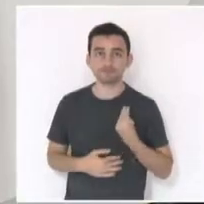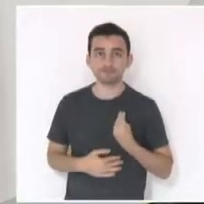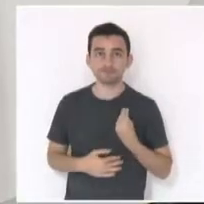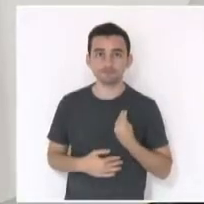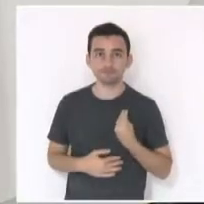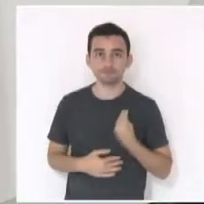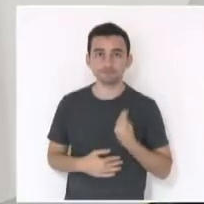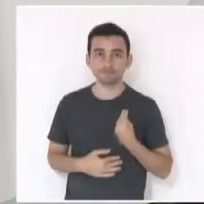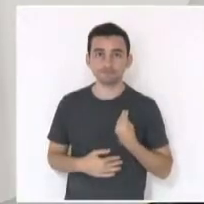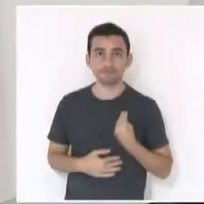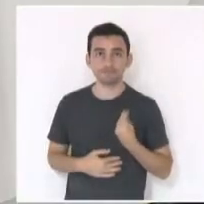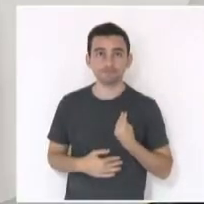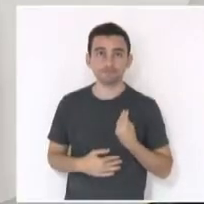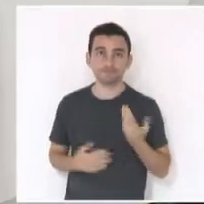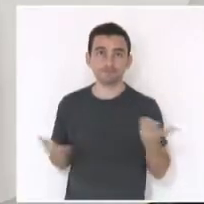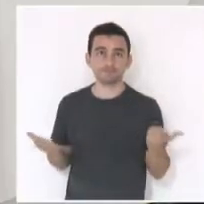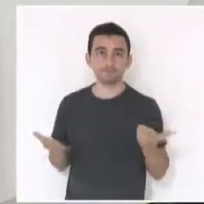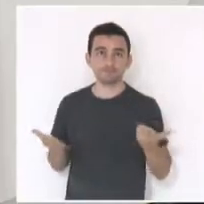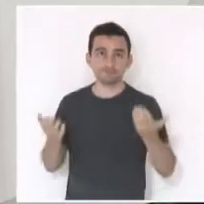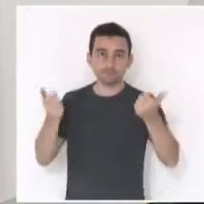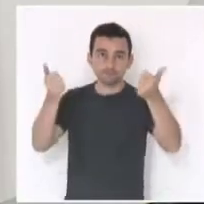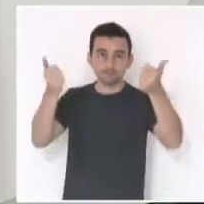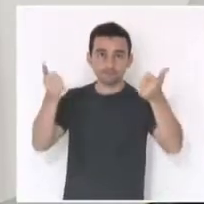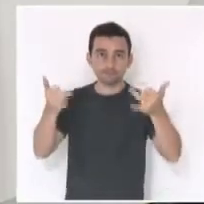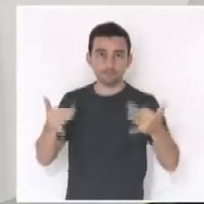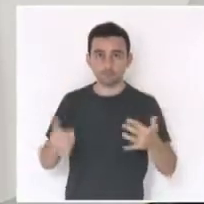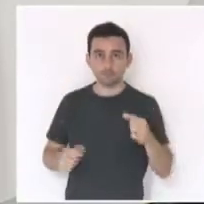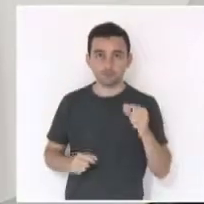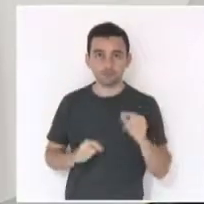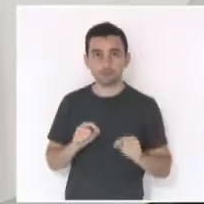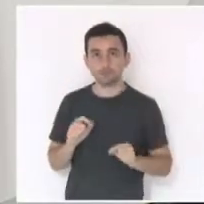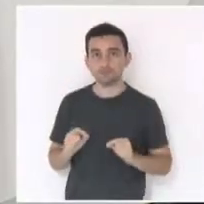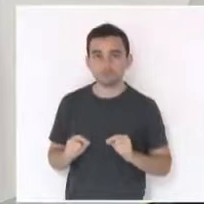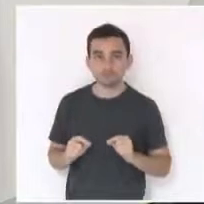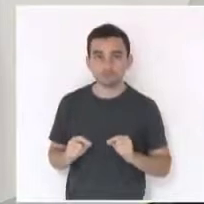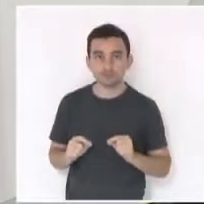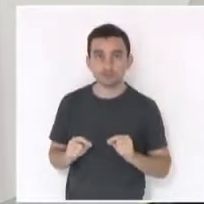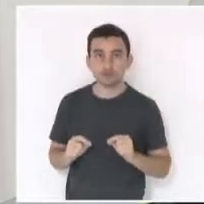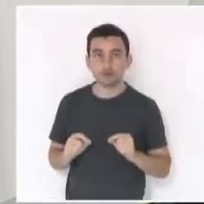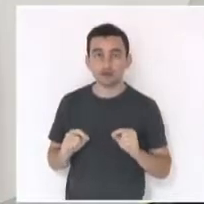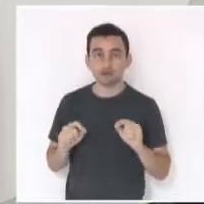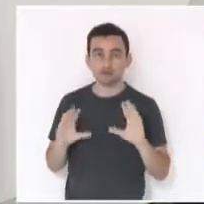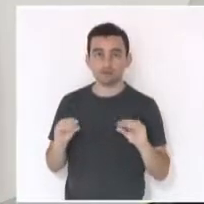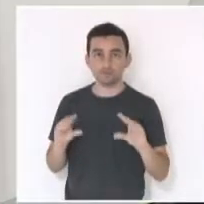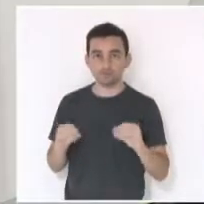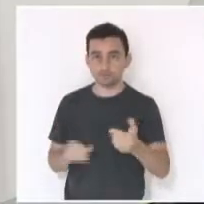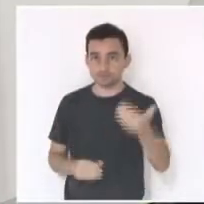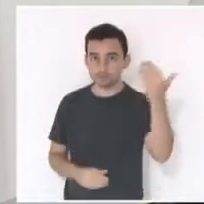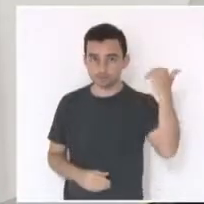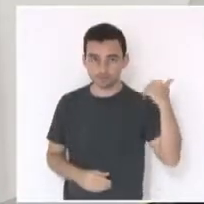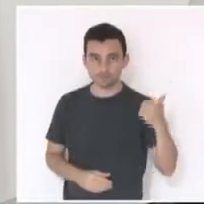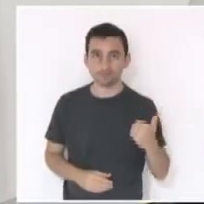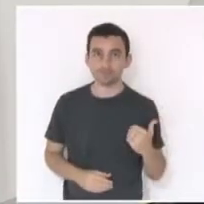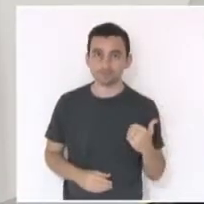que foi motivo de A Noite que Passou